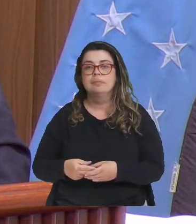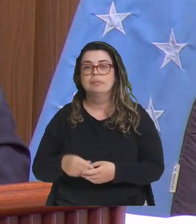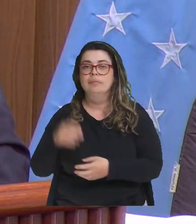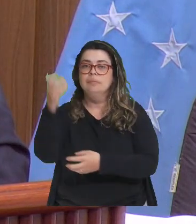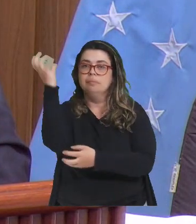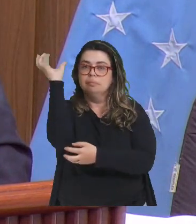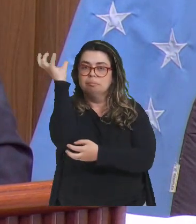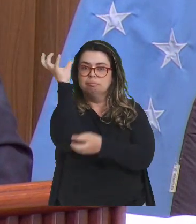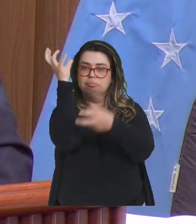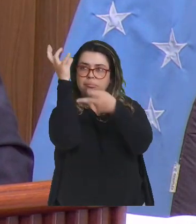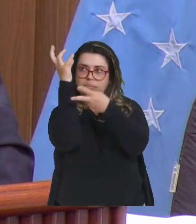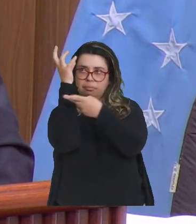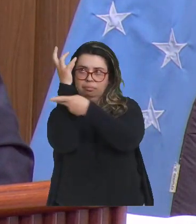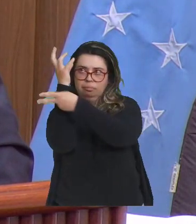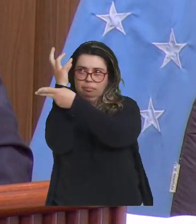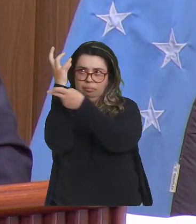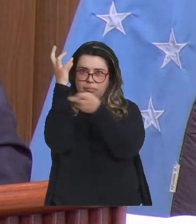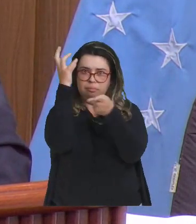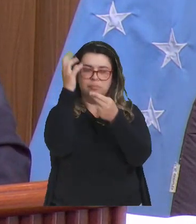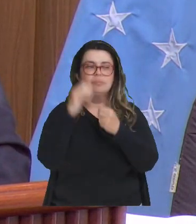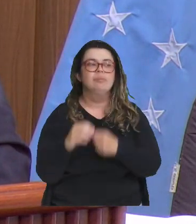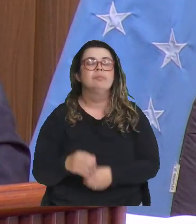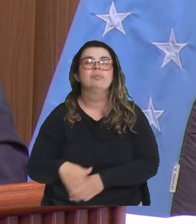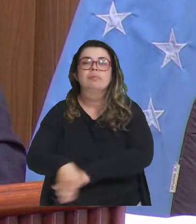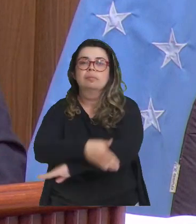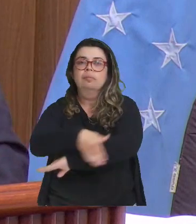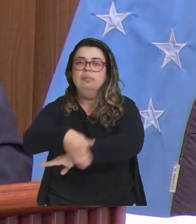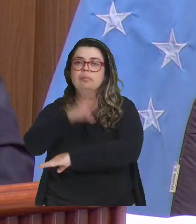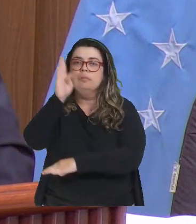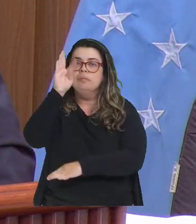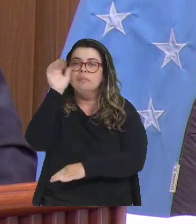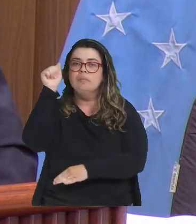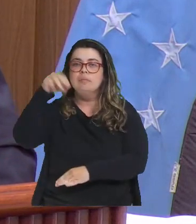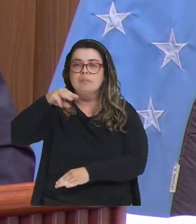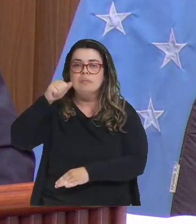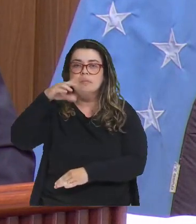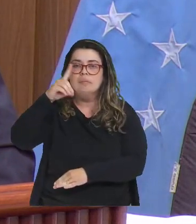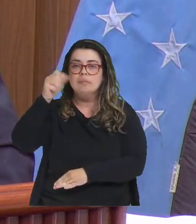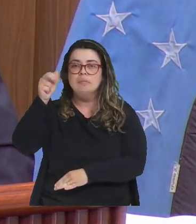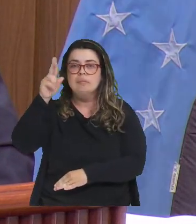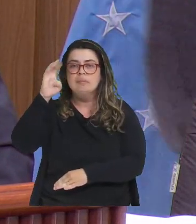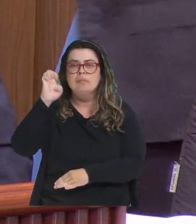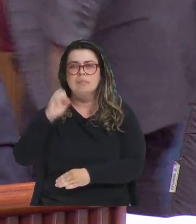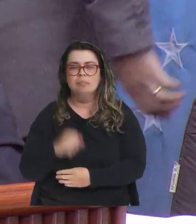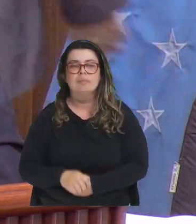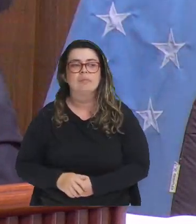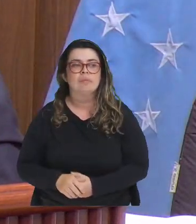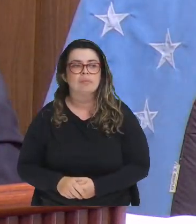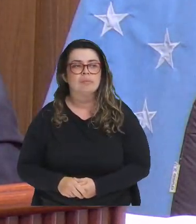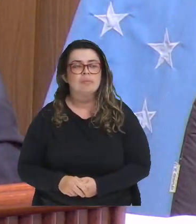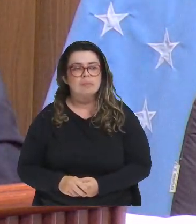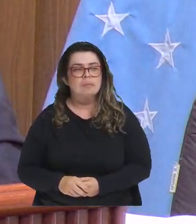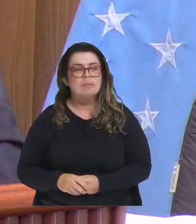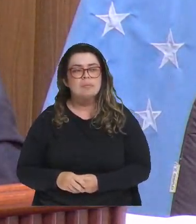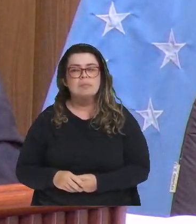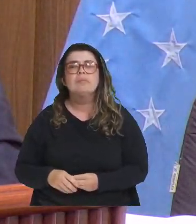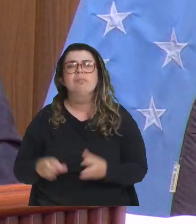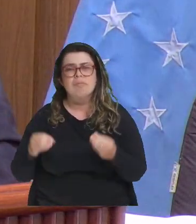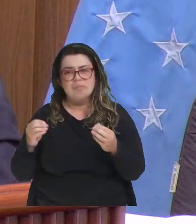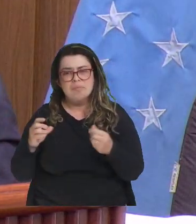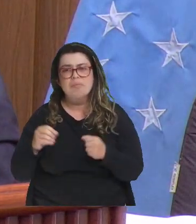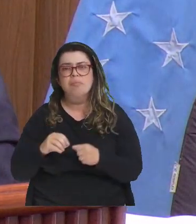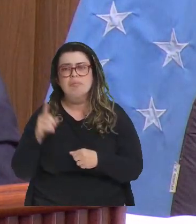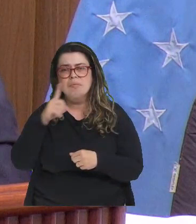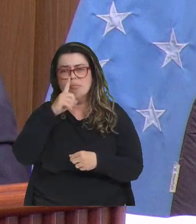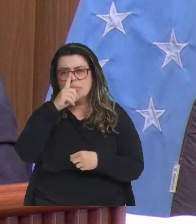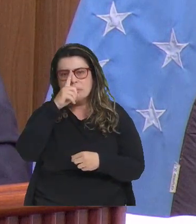Essa árvore lá, ela está com os galhos, com seu crescimento avançado e tomando conta da via pública. Então, está